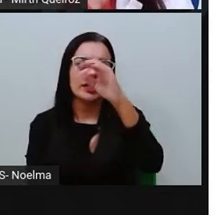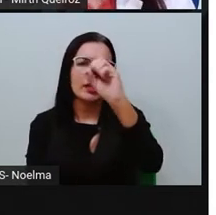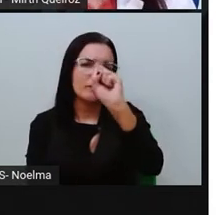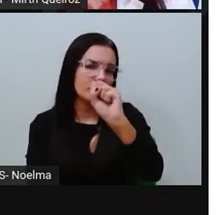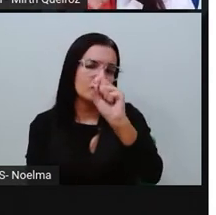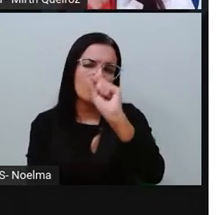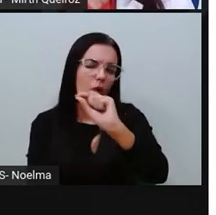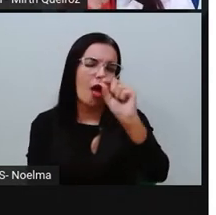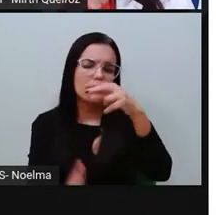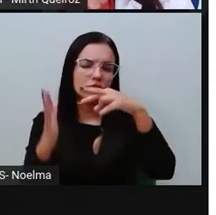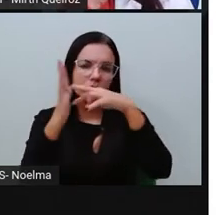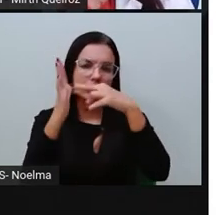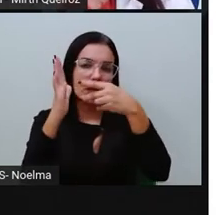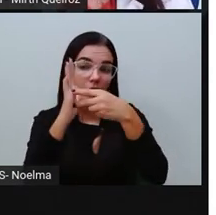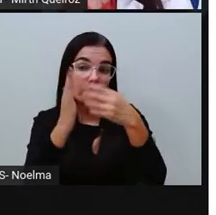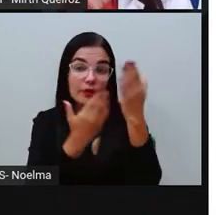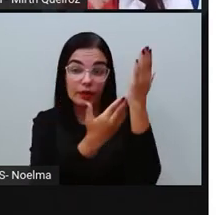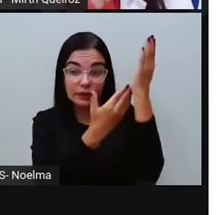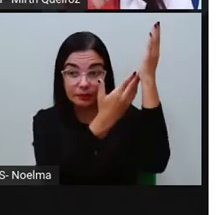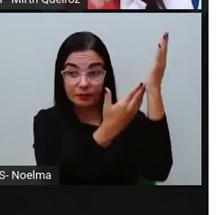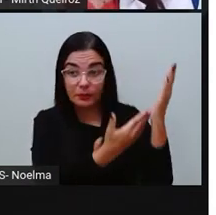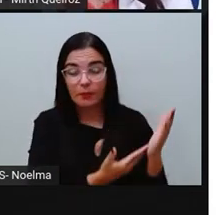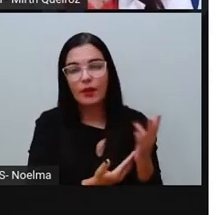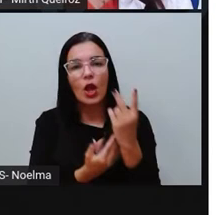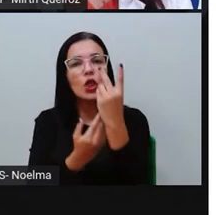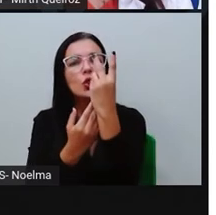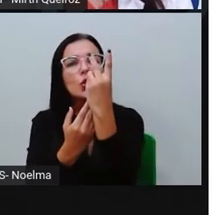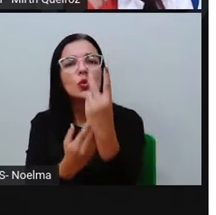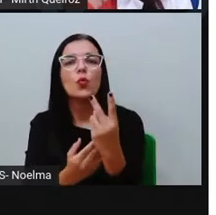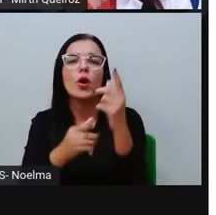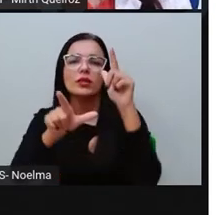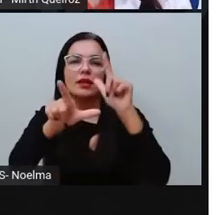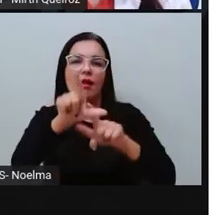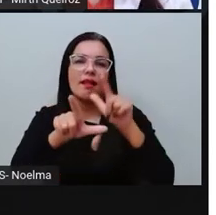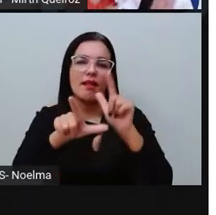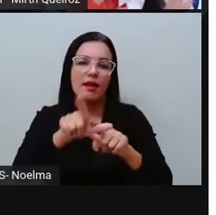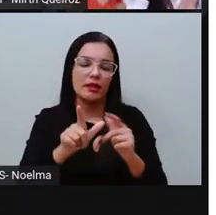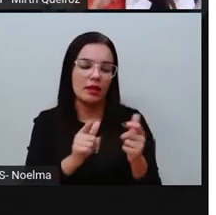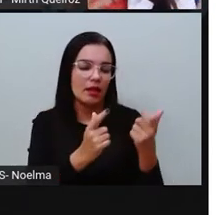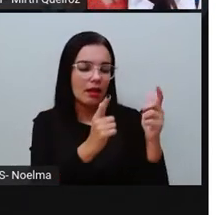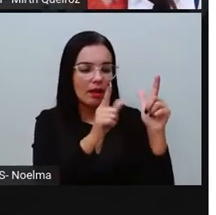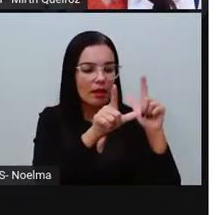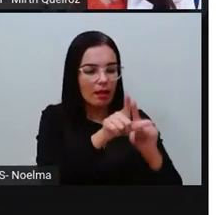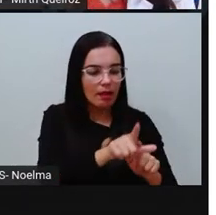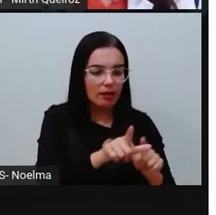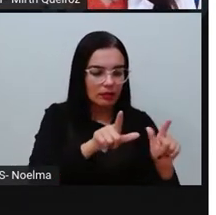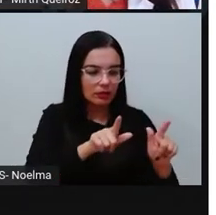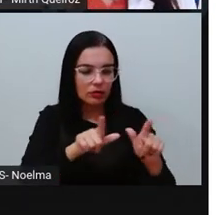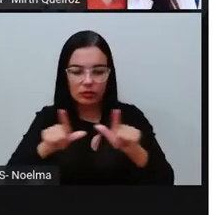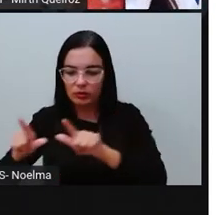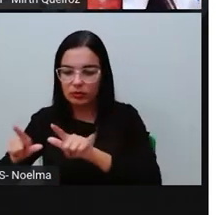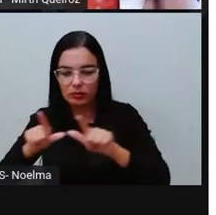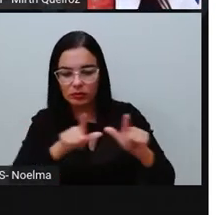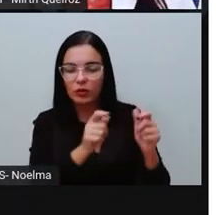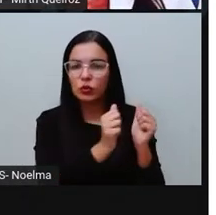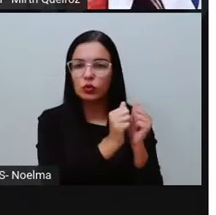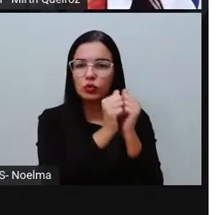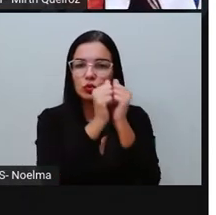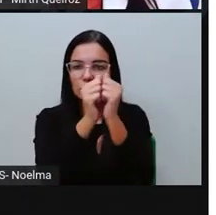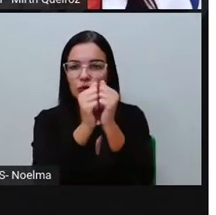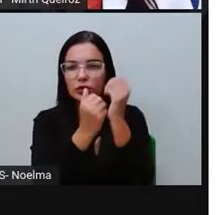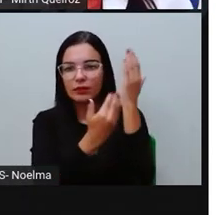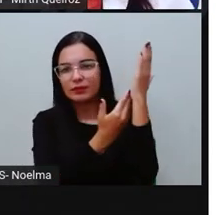O que são dígrafos? Dígrafo significa duas letras, né? Que vem aí, di significa duas.